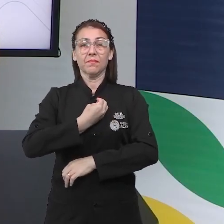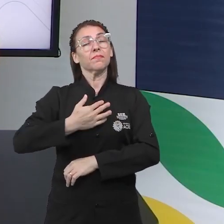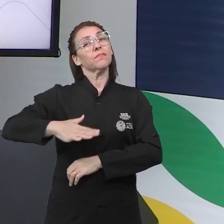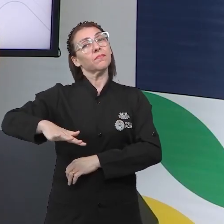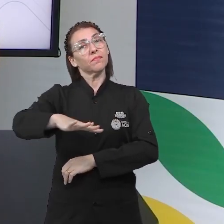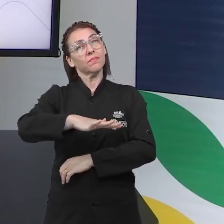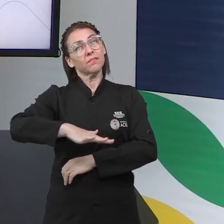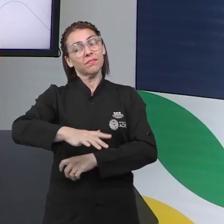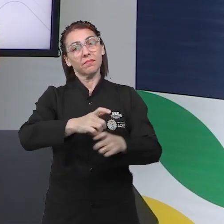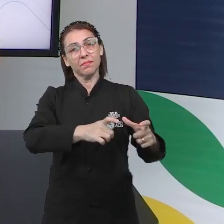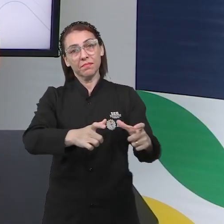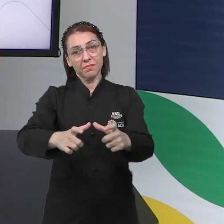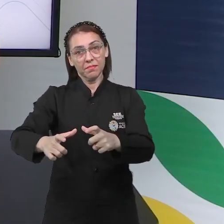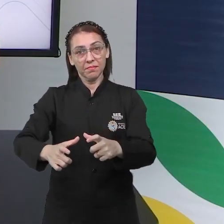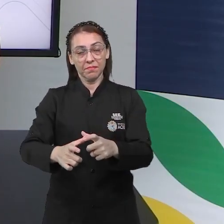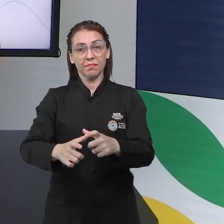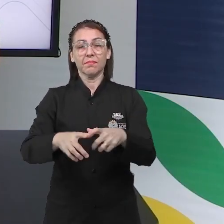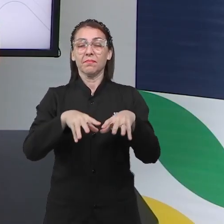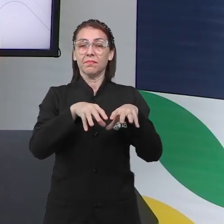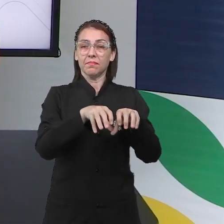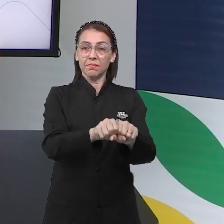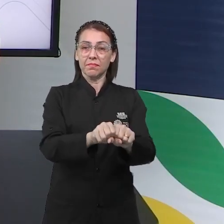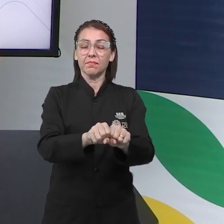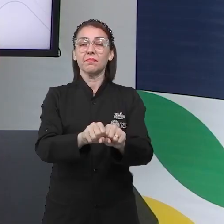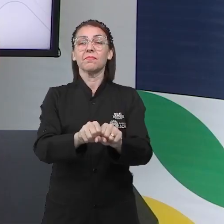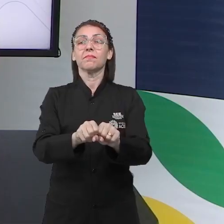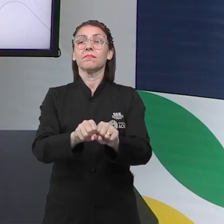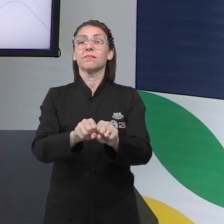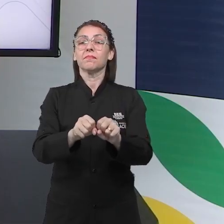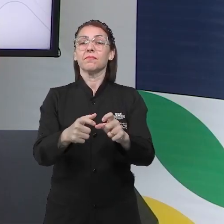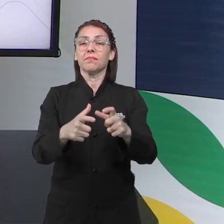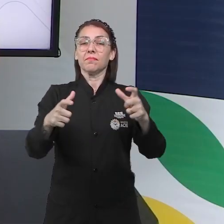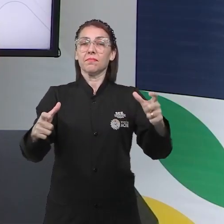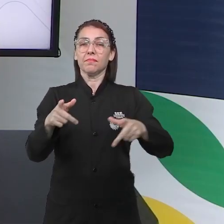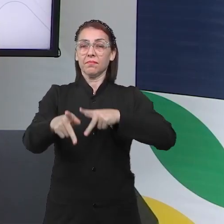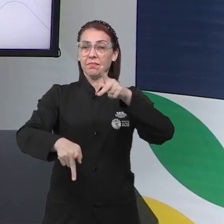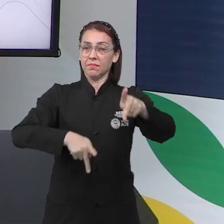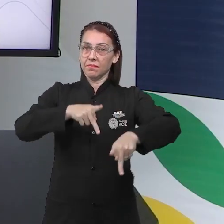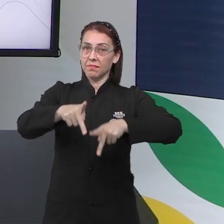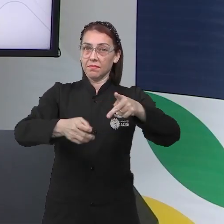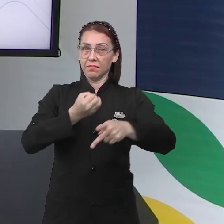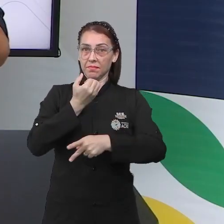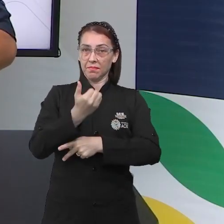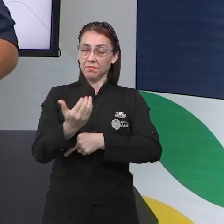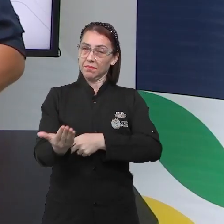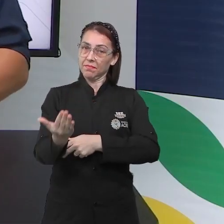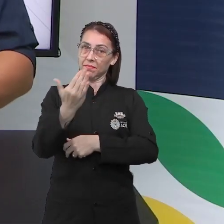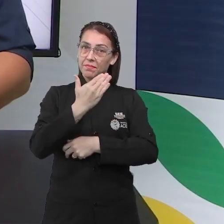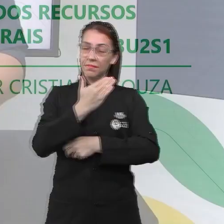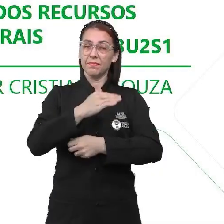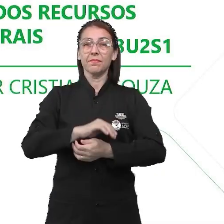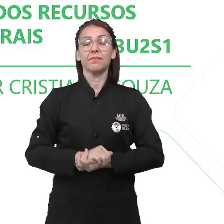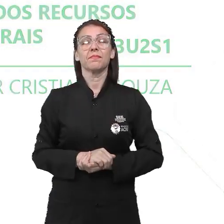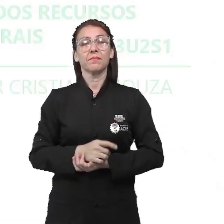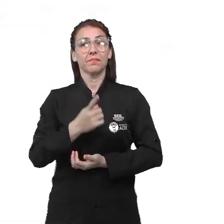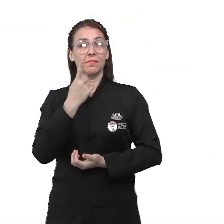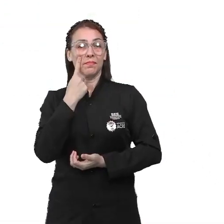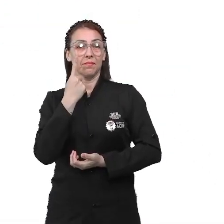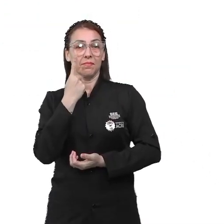esses espaços que foram sendo ocupados aí pelo processo de colonização. Tudo bem? Vem comigo então. Olha